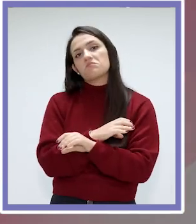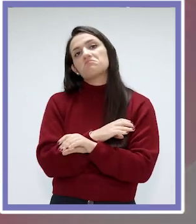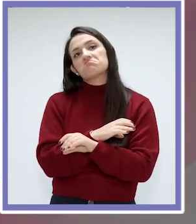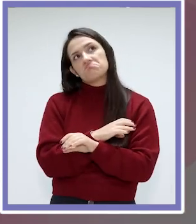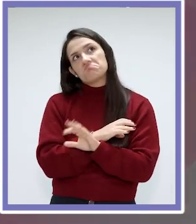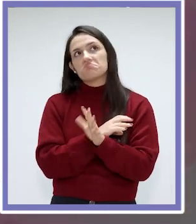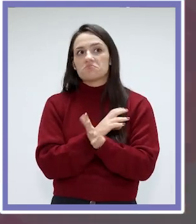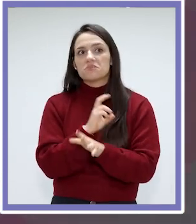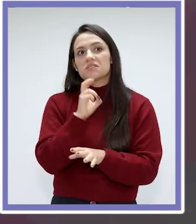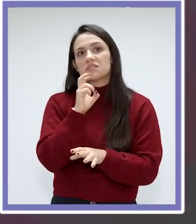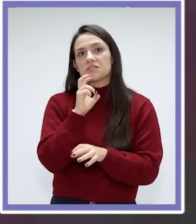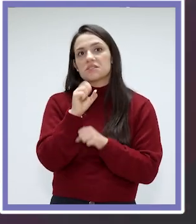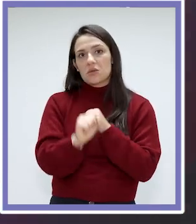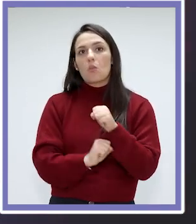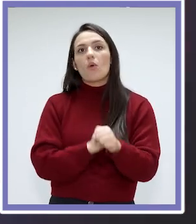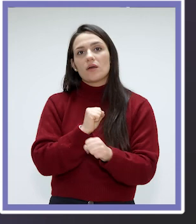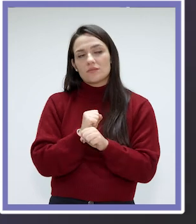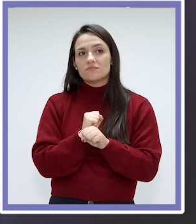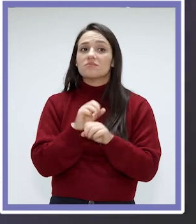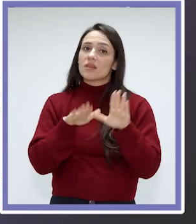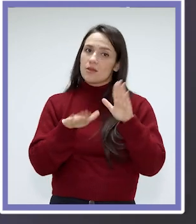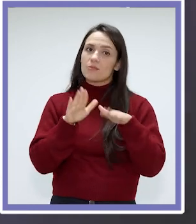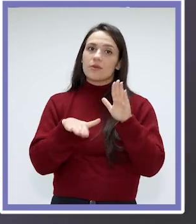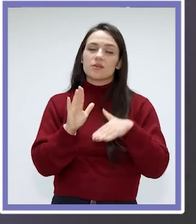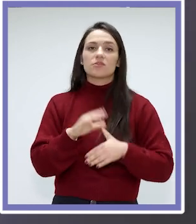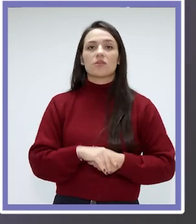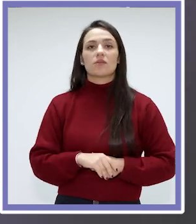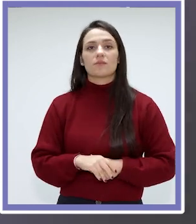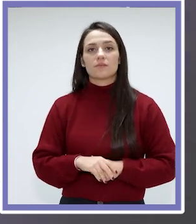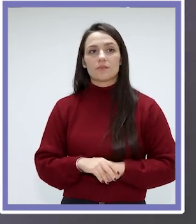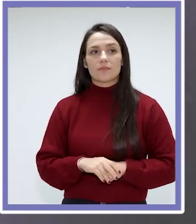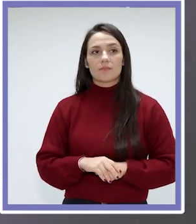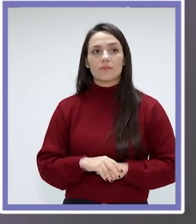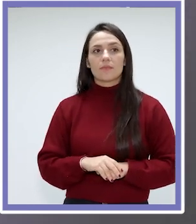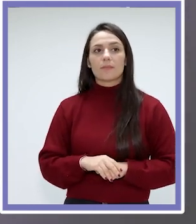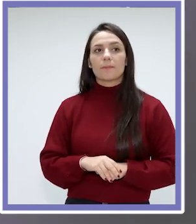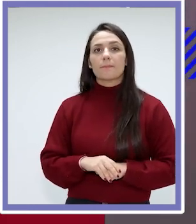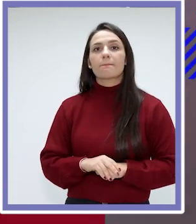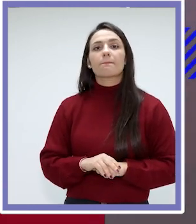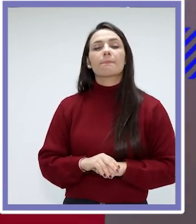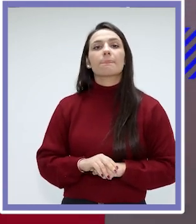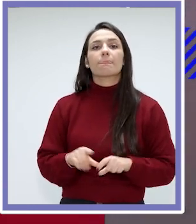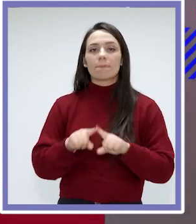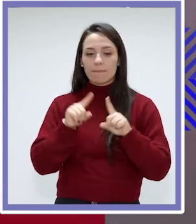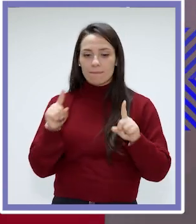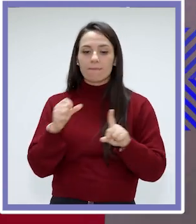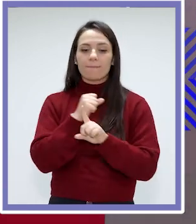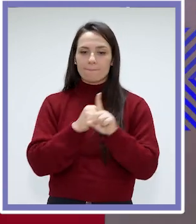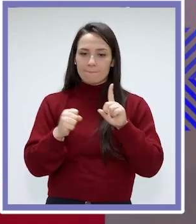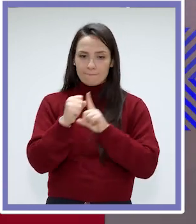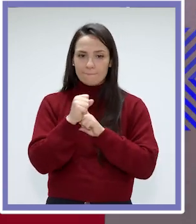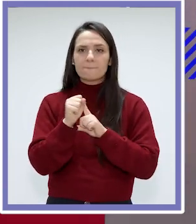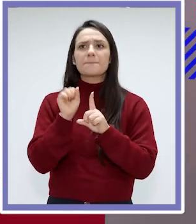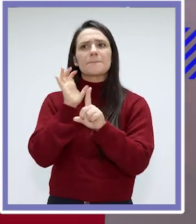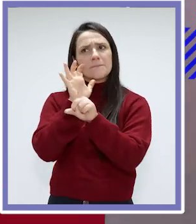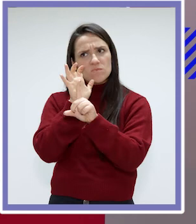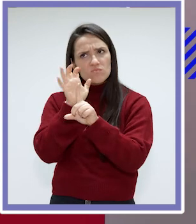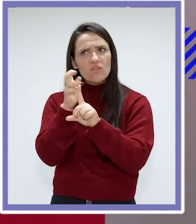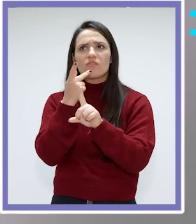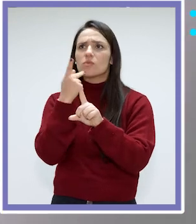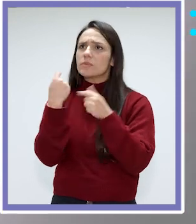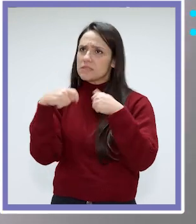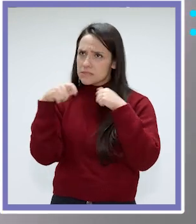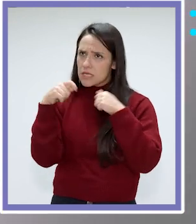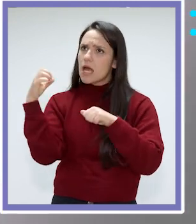daqui a uns 5 anos, vai depender muito das coisas andarem. Mas, assim, há uma pressão muito grande da sociedade local, há uma pressão muito grande do